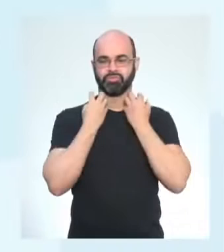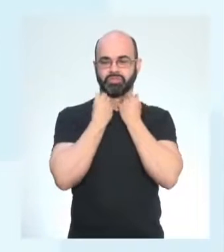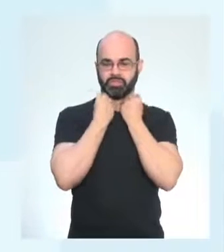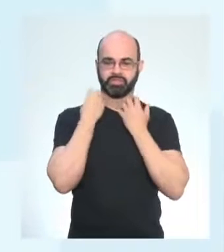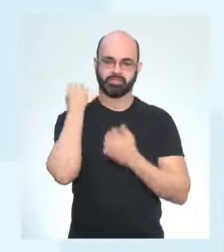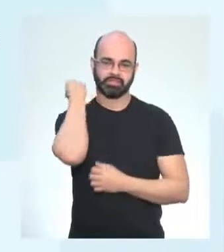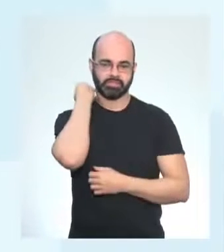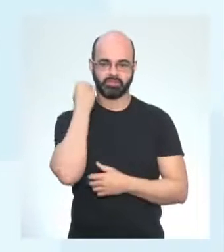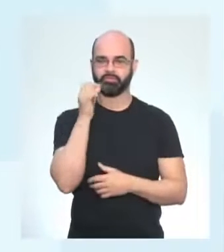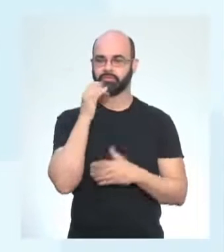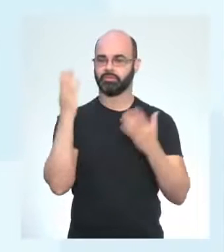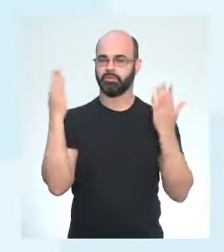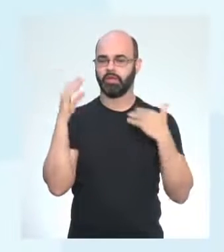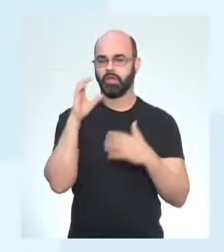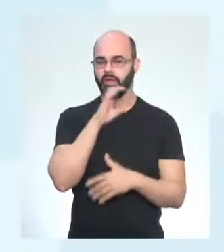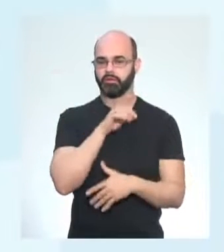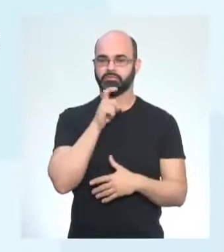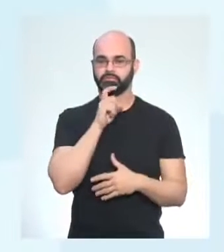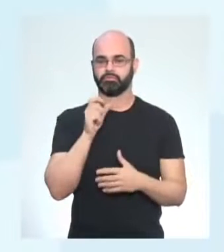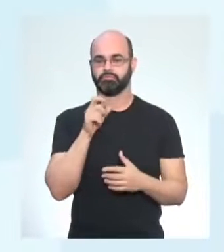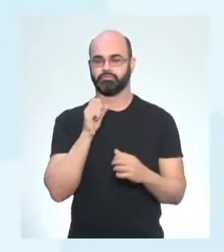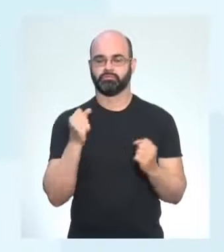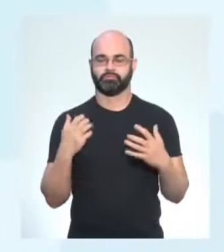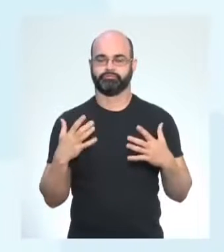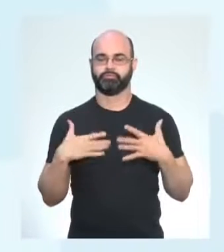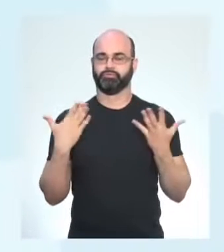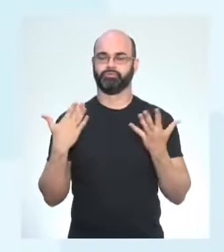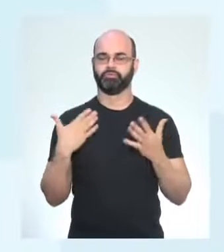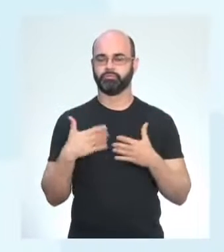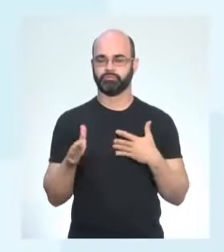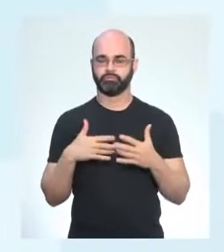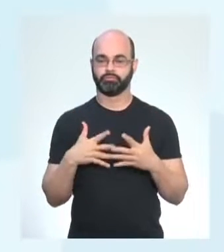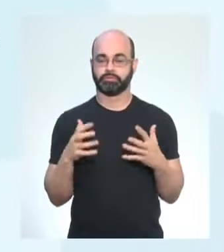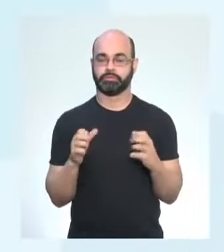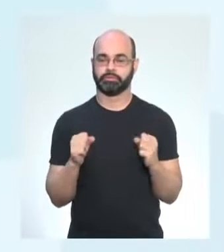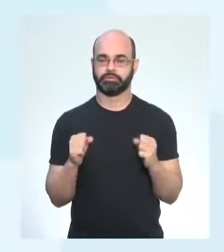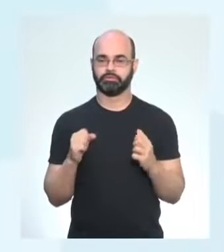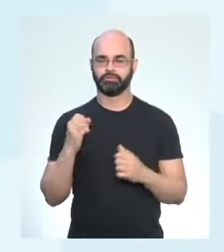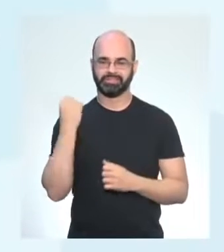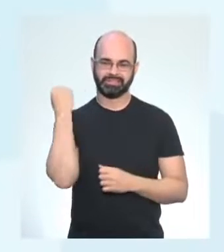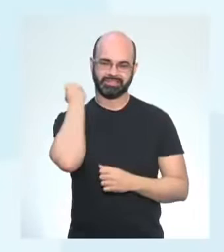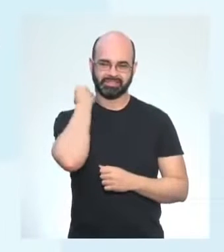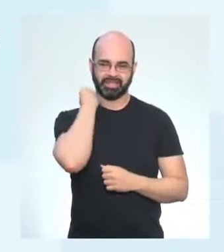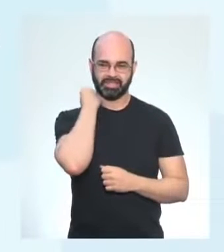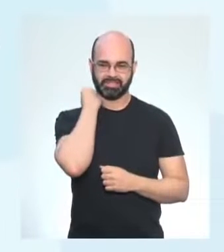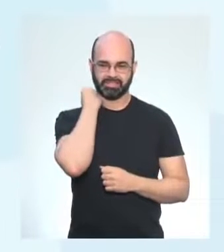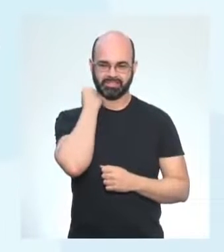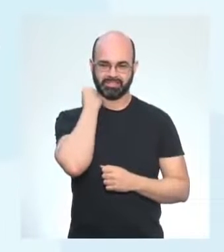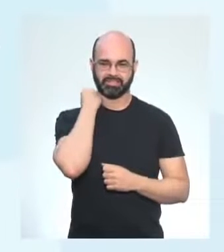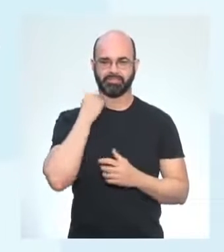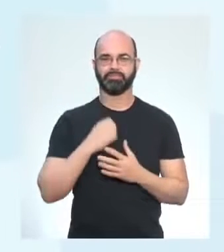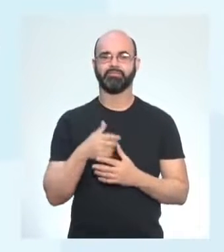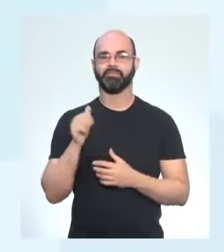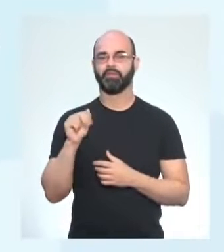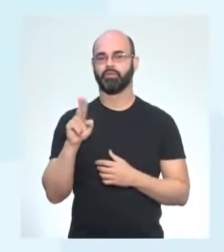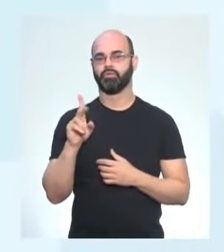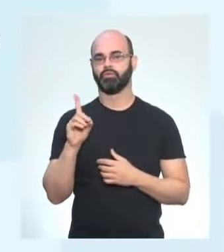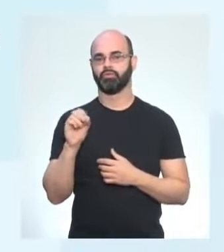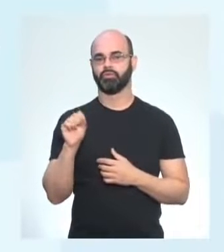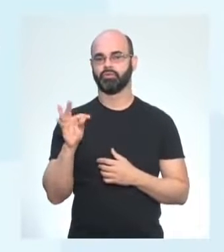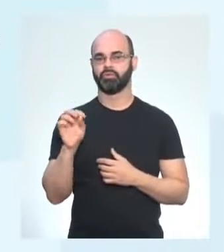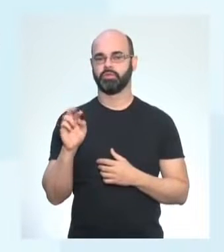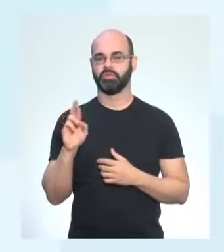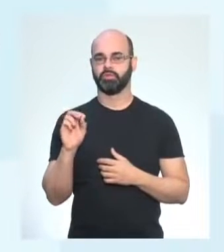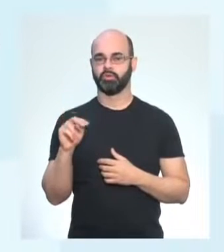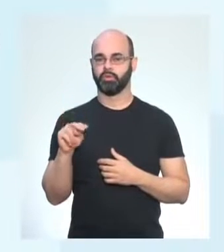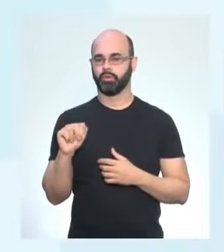pode ser calor, pode ser frio, pode ser susto, pode ser um monte de coisa, tá? Você vai ter a aldosterona, né,